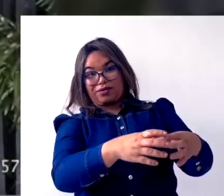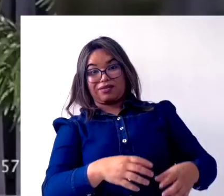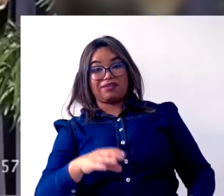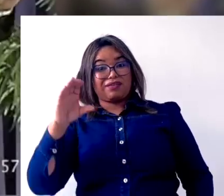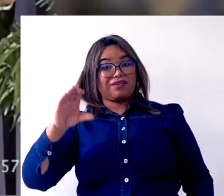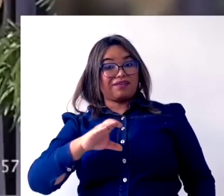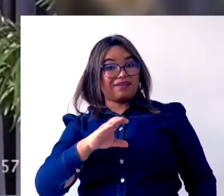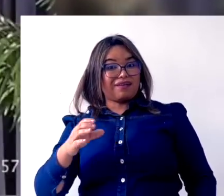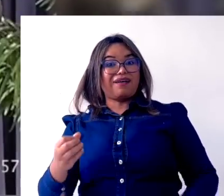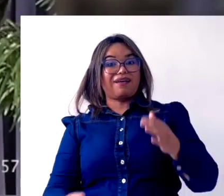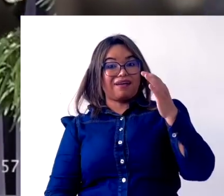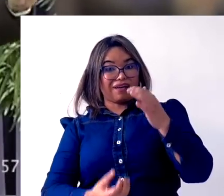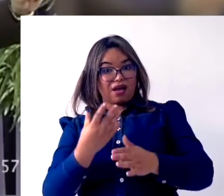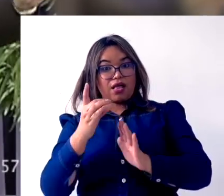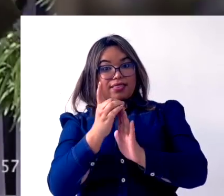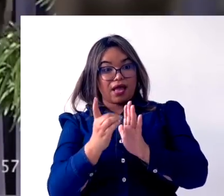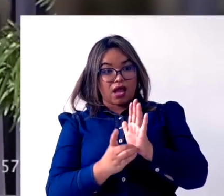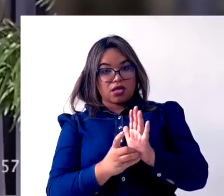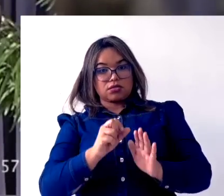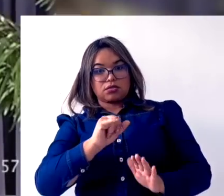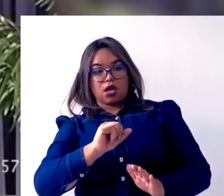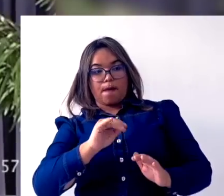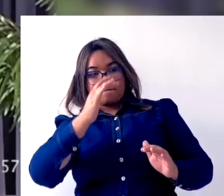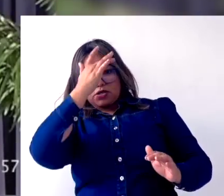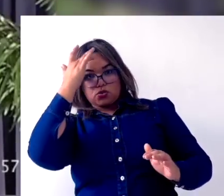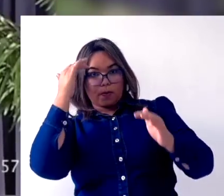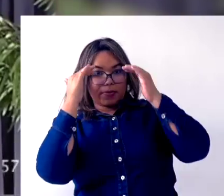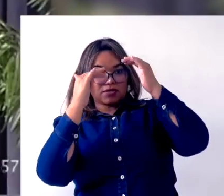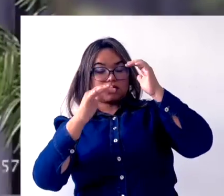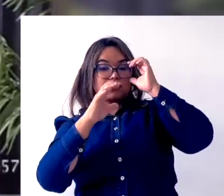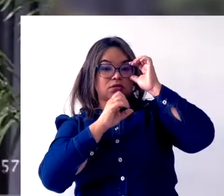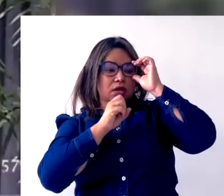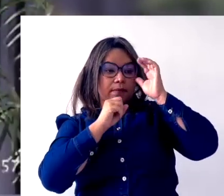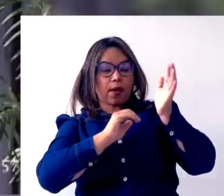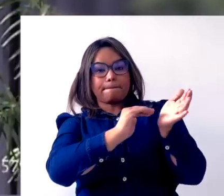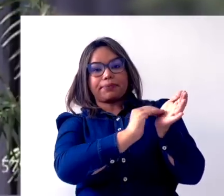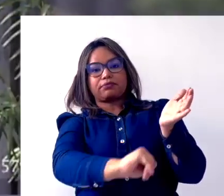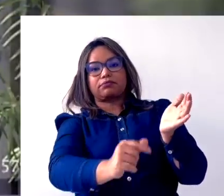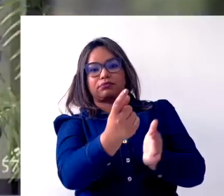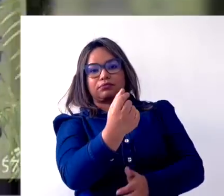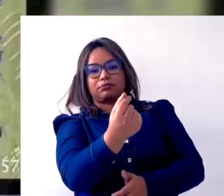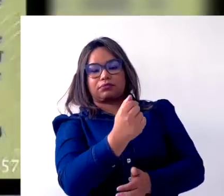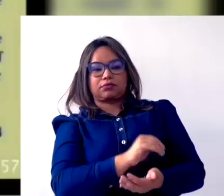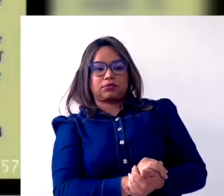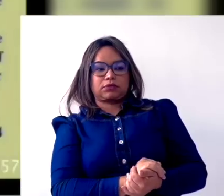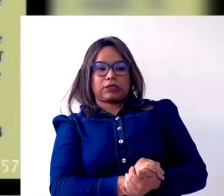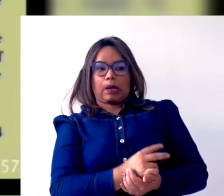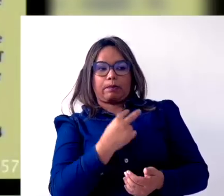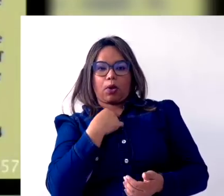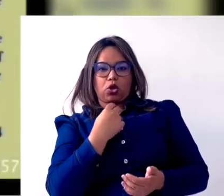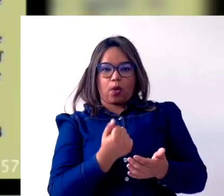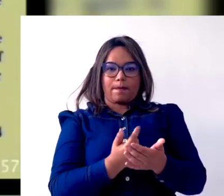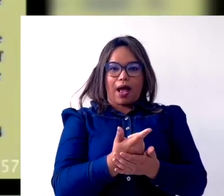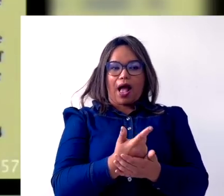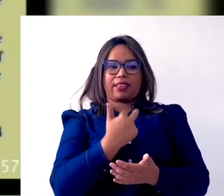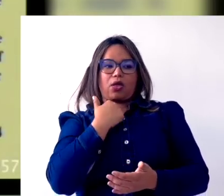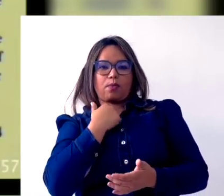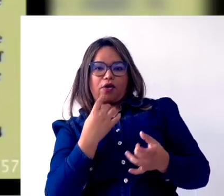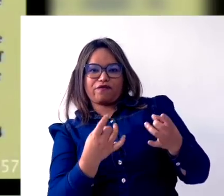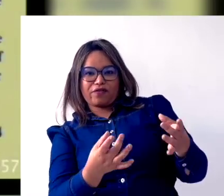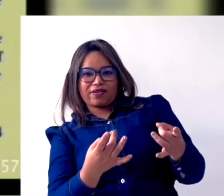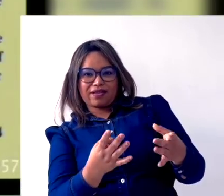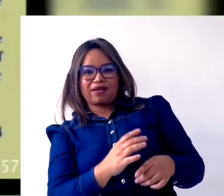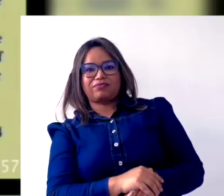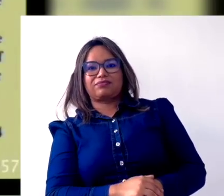que guardassem o sábado receberiam um boicote econômico. Não deveriam comprar ou vender, de modo que, privados do auxílio normal da